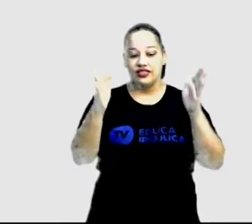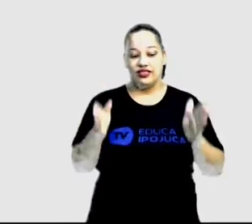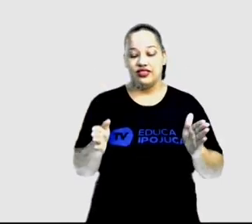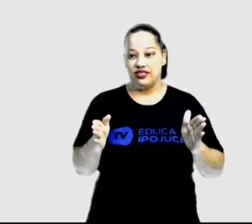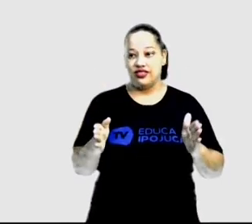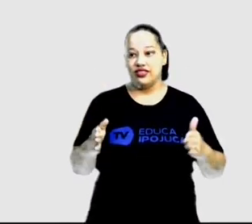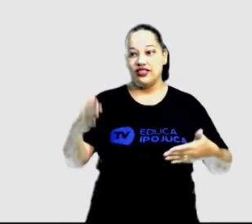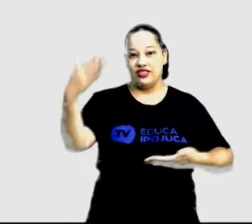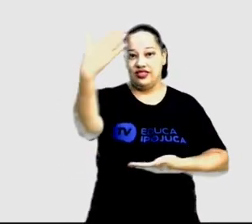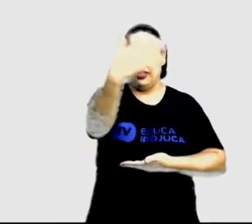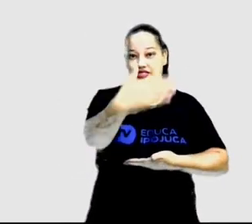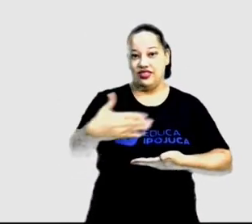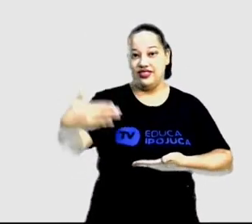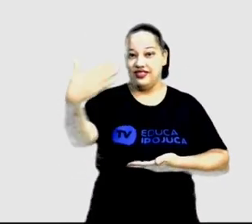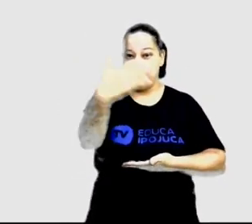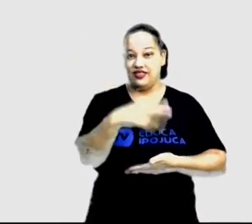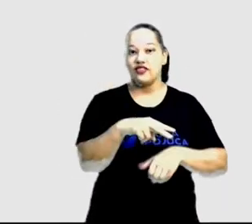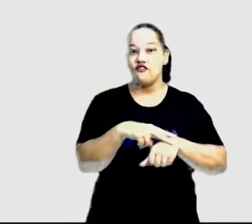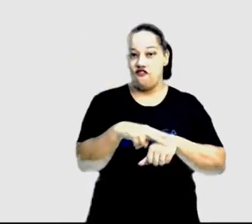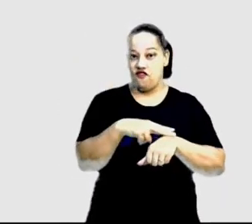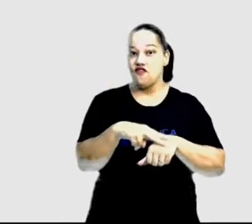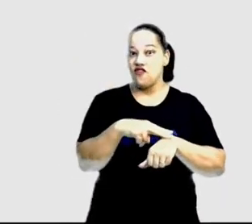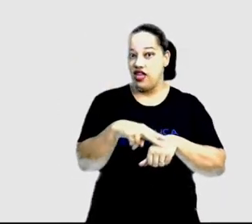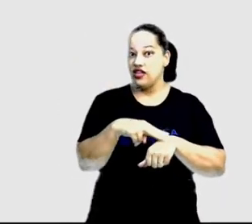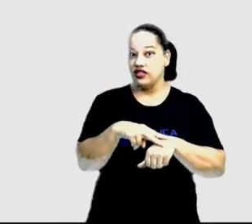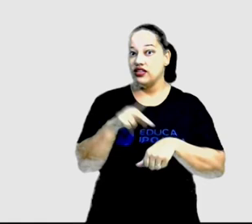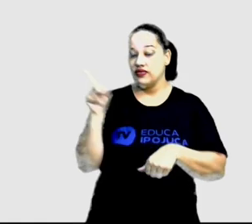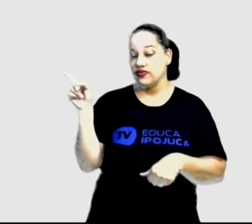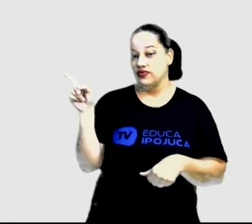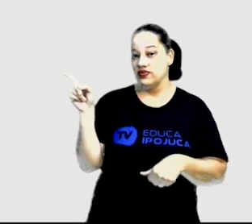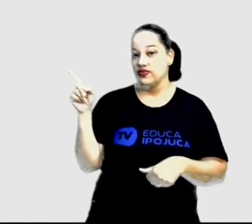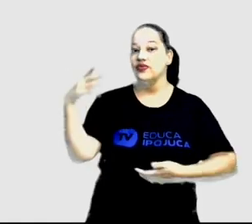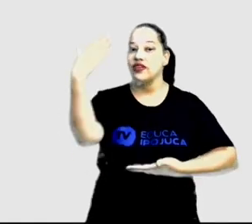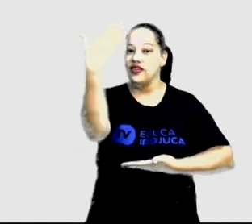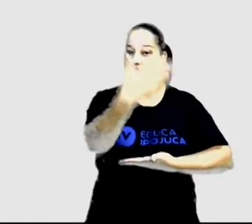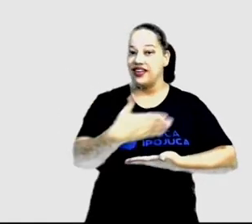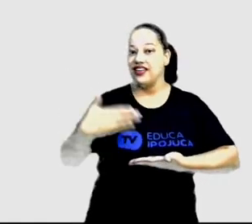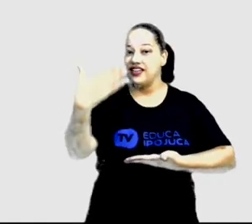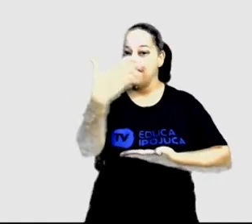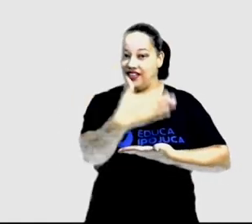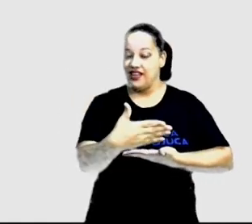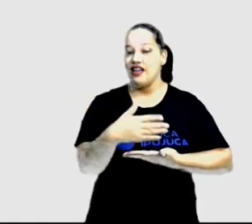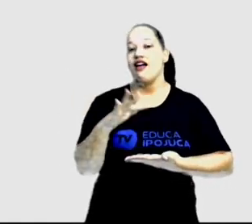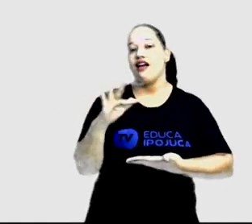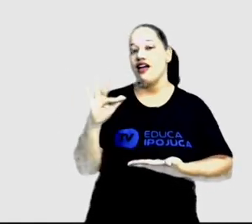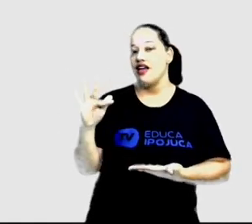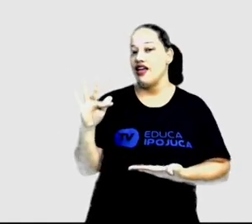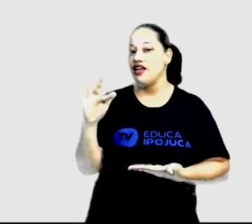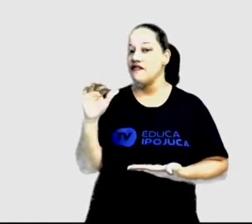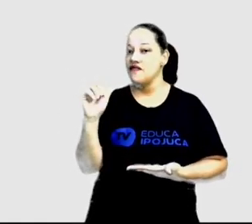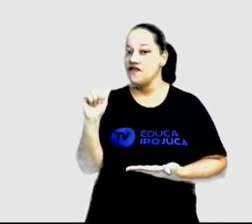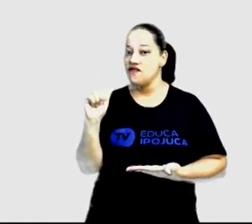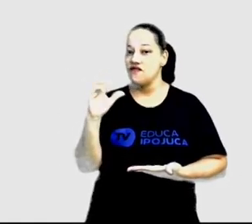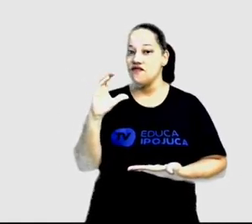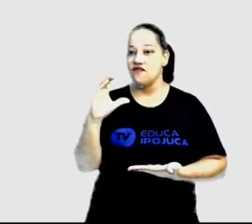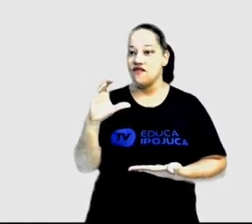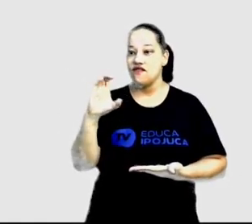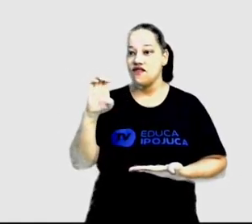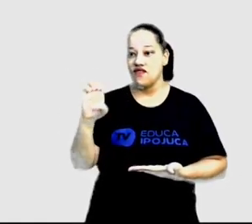essa face verde, tá? Ela representa a face. Vocês conseguem